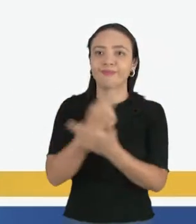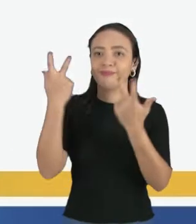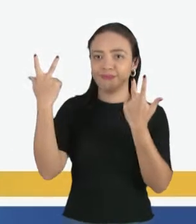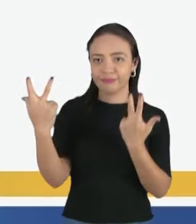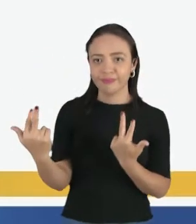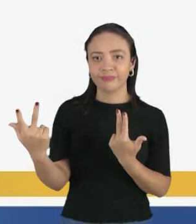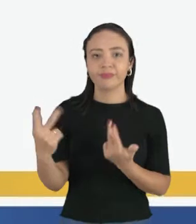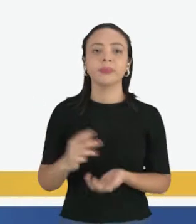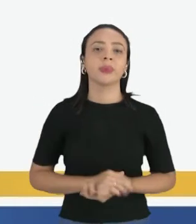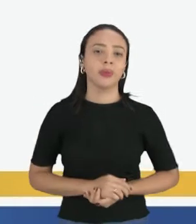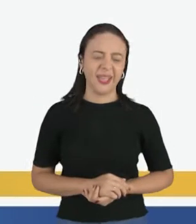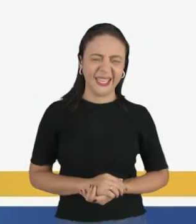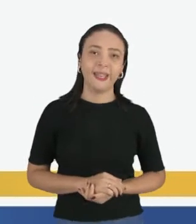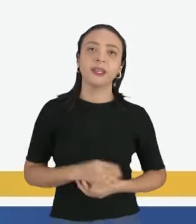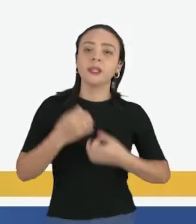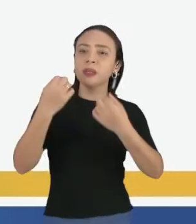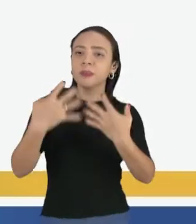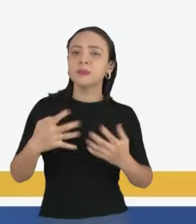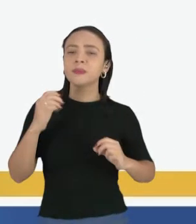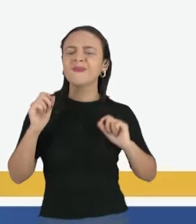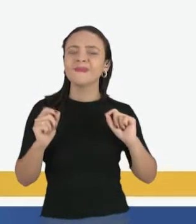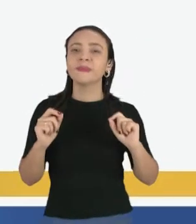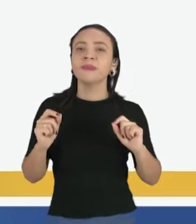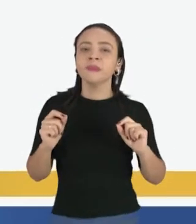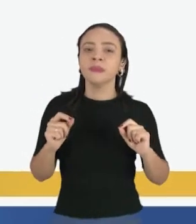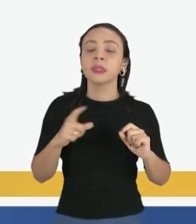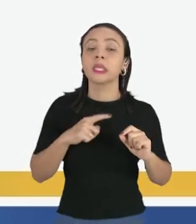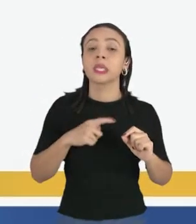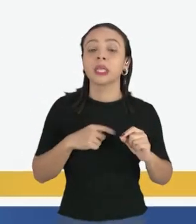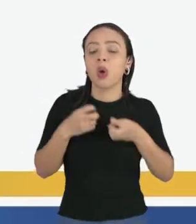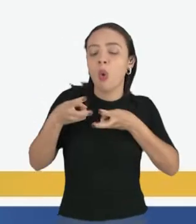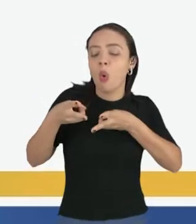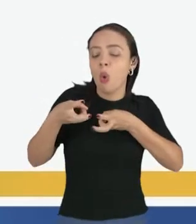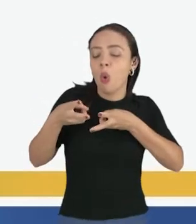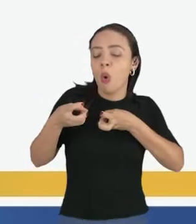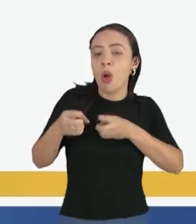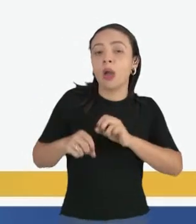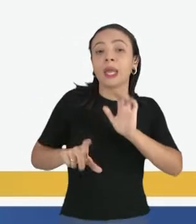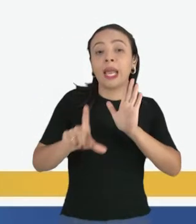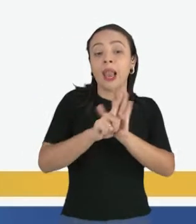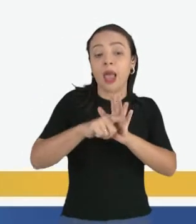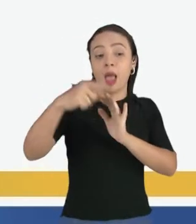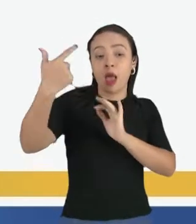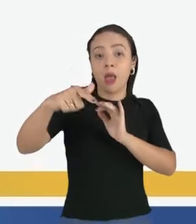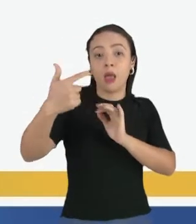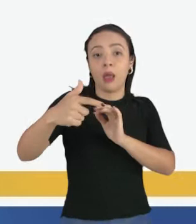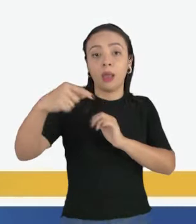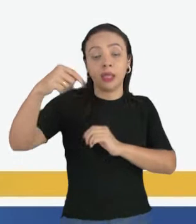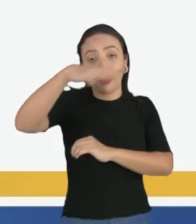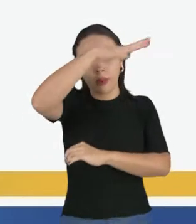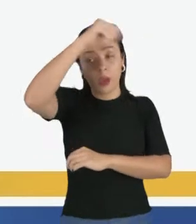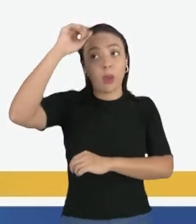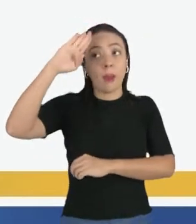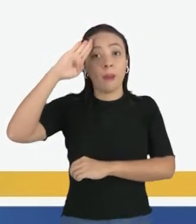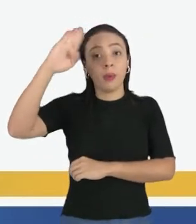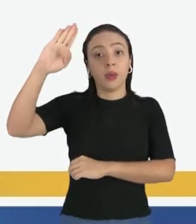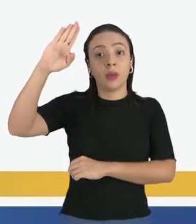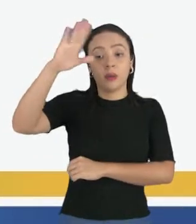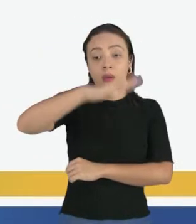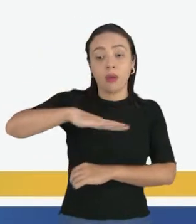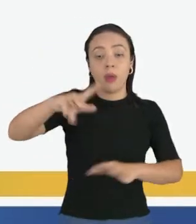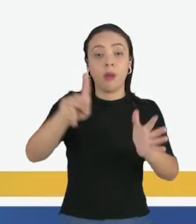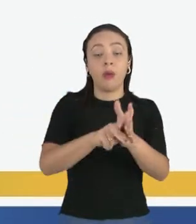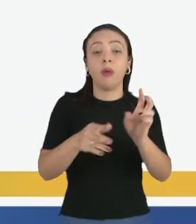problema. E aí o que diz? A incidência de garimpo ilegal na Amazônia, especialmente em